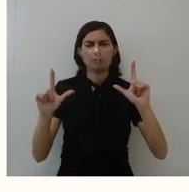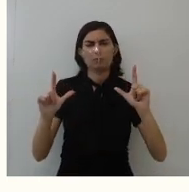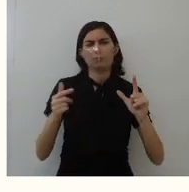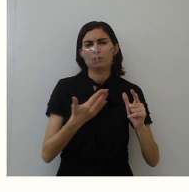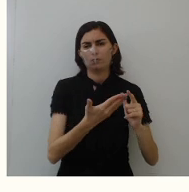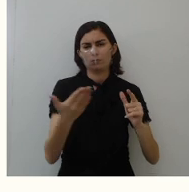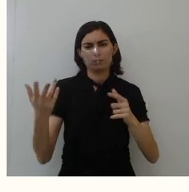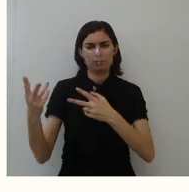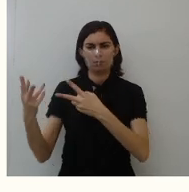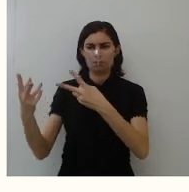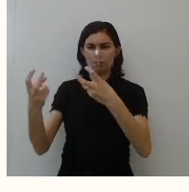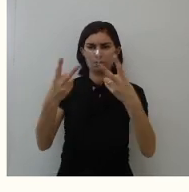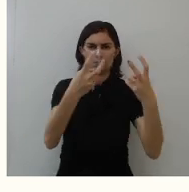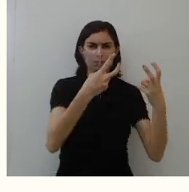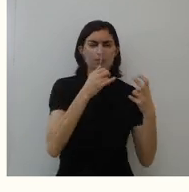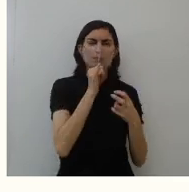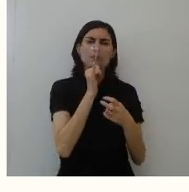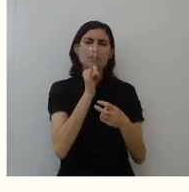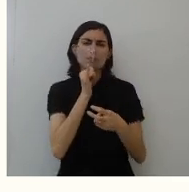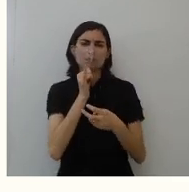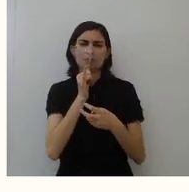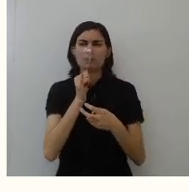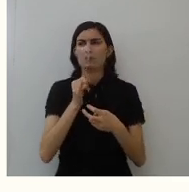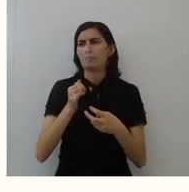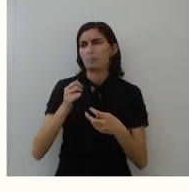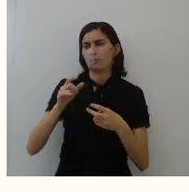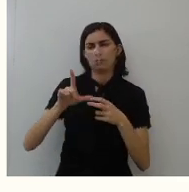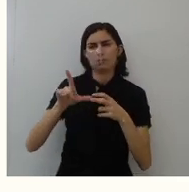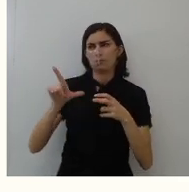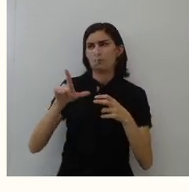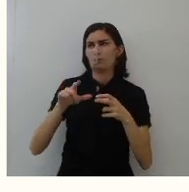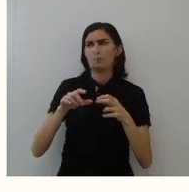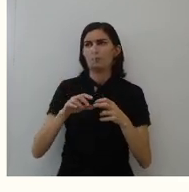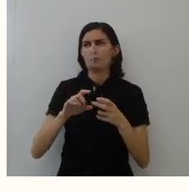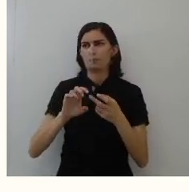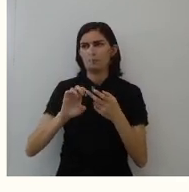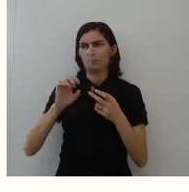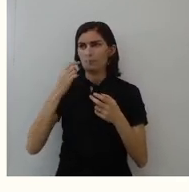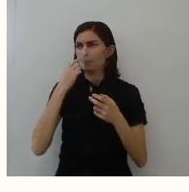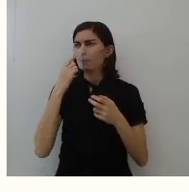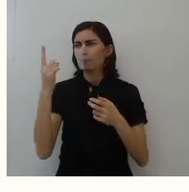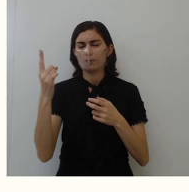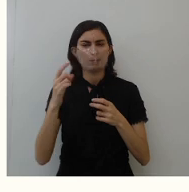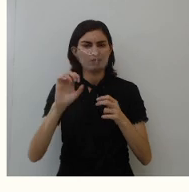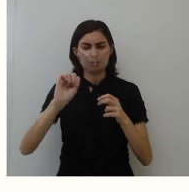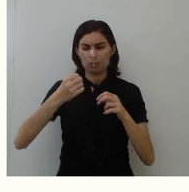vocês vão perceber que, por exemplo, existe um esquemograma